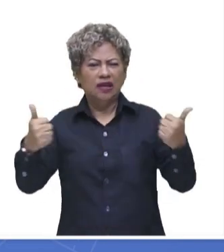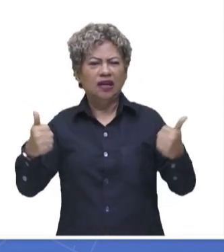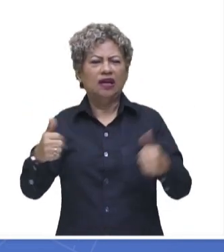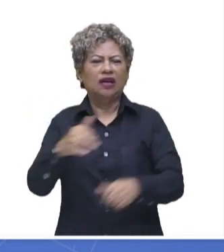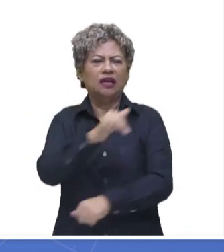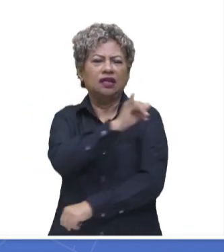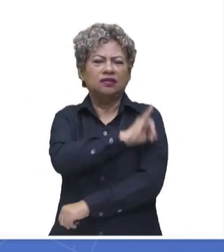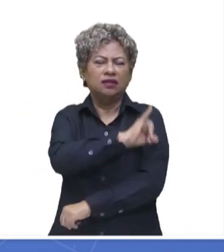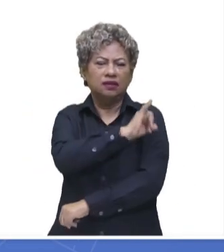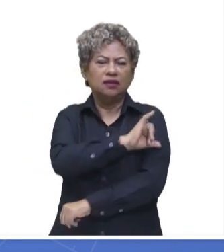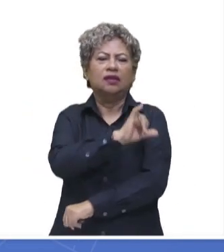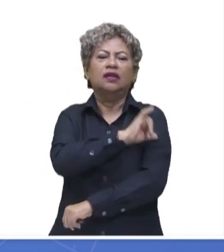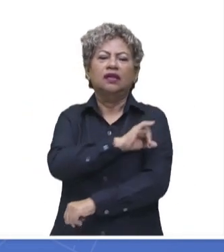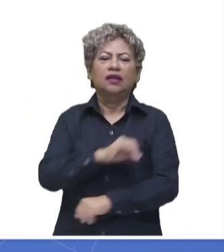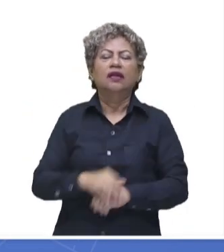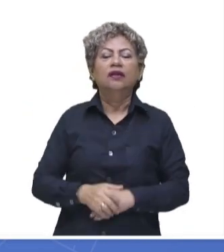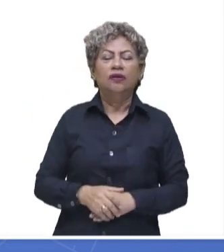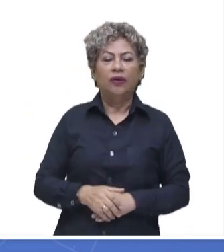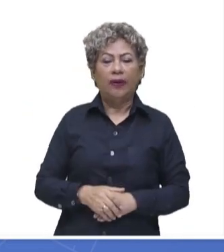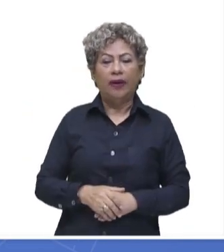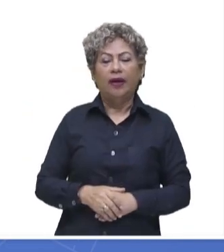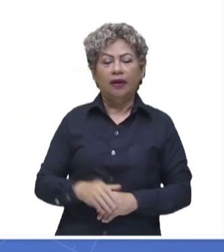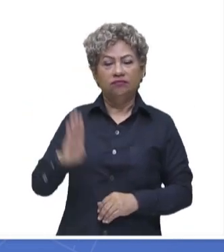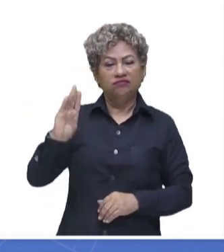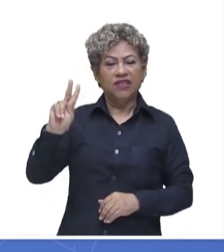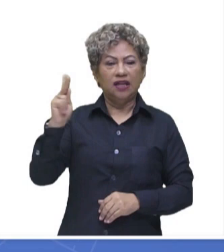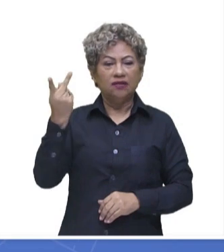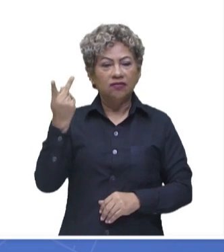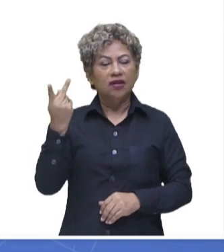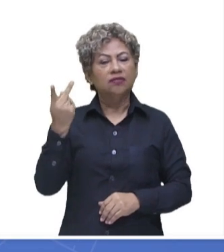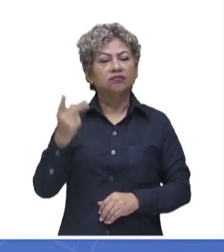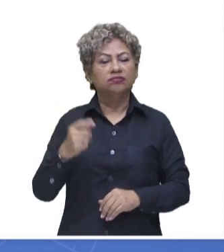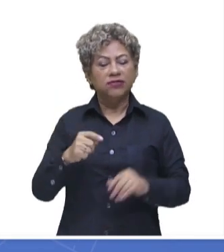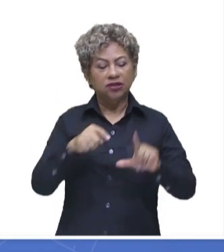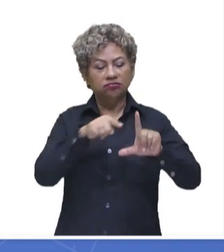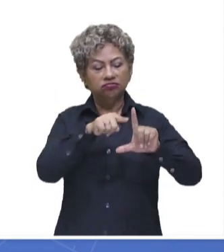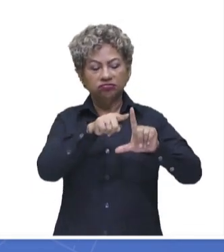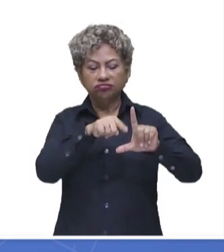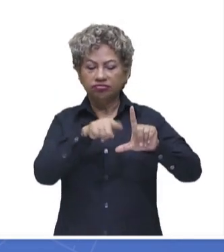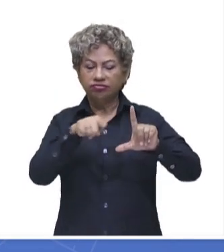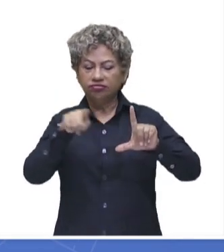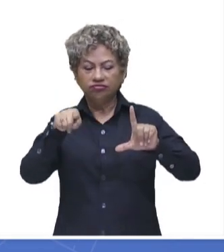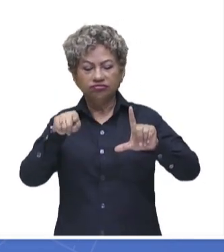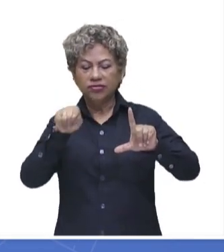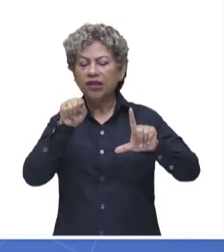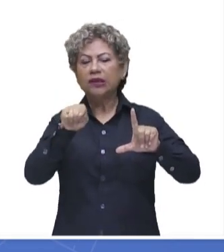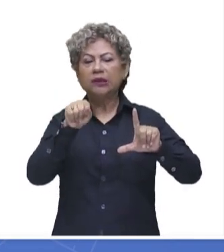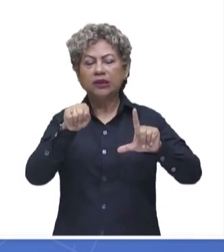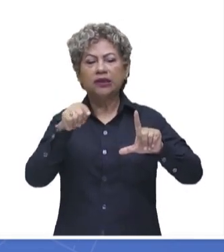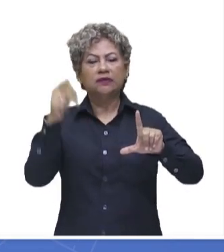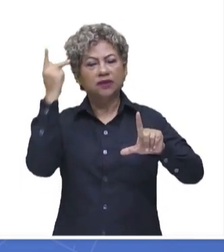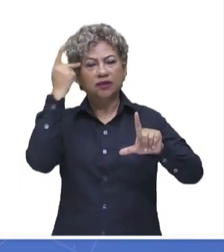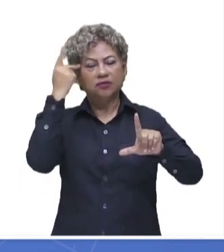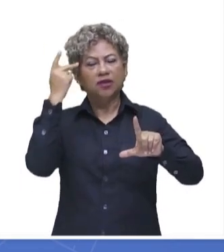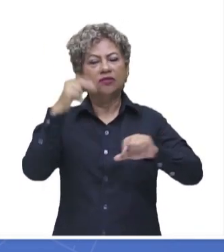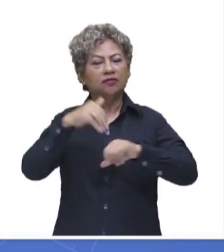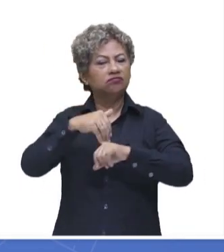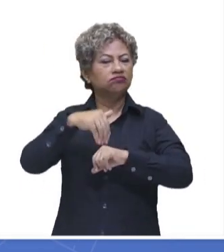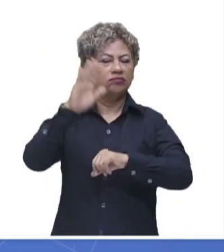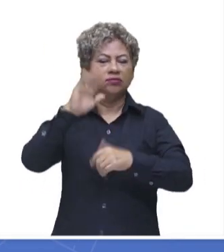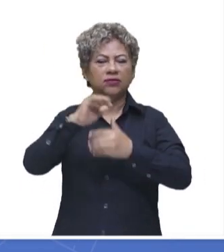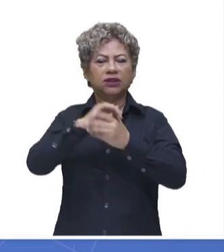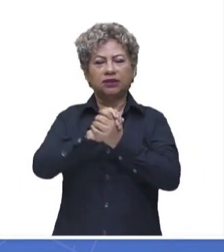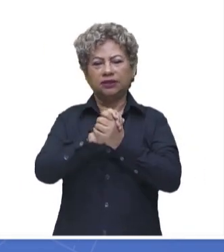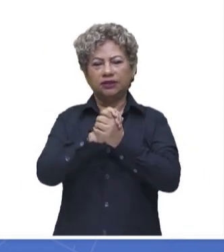Lembrando que para mostrar um gráfico como esse, a gente precisa lá das nossas frequências,